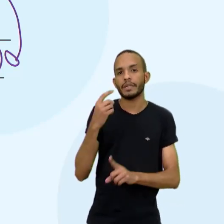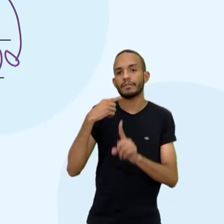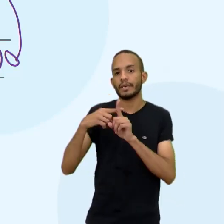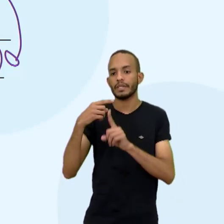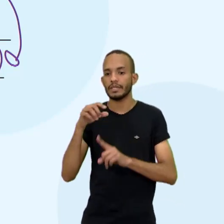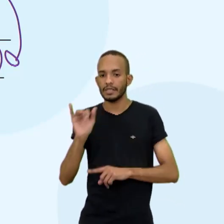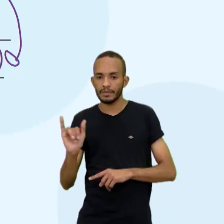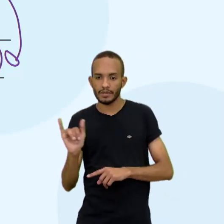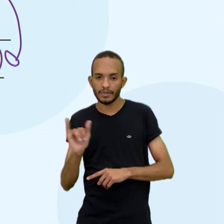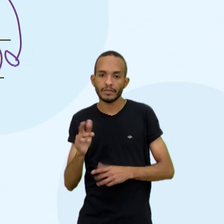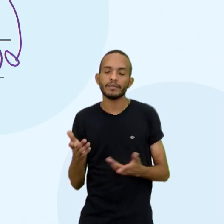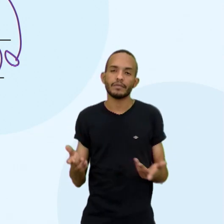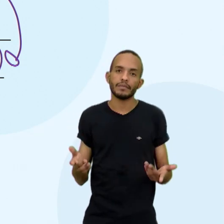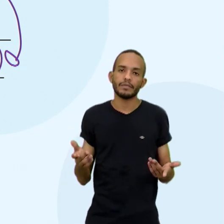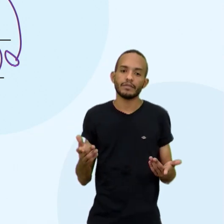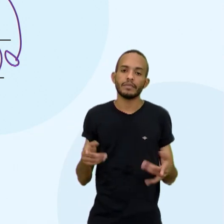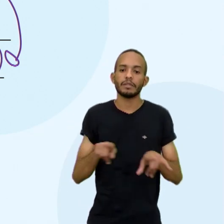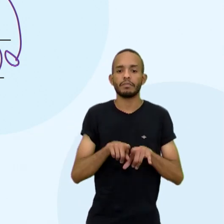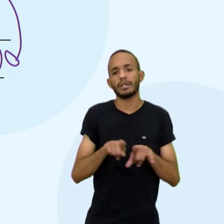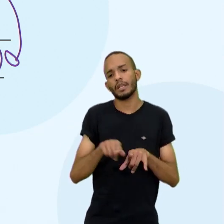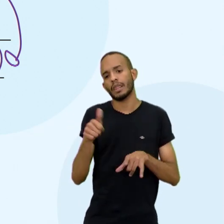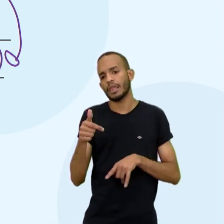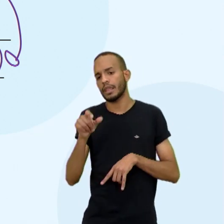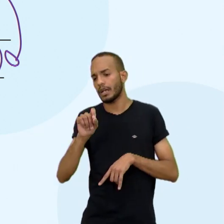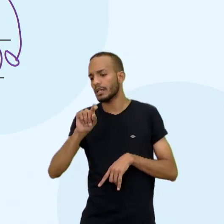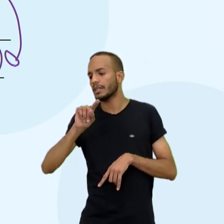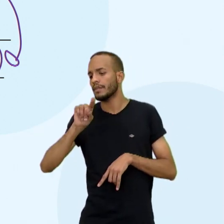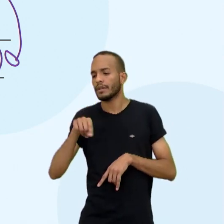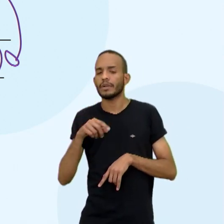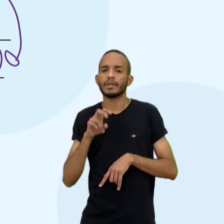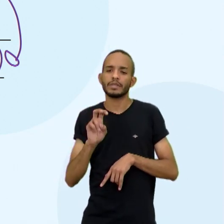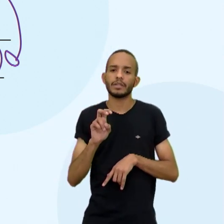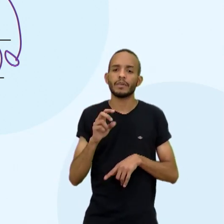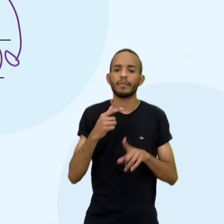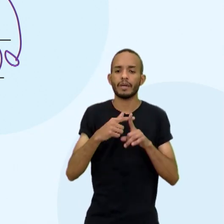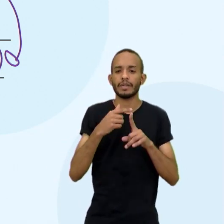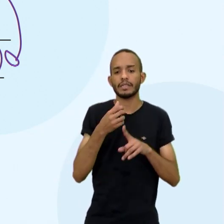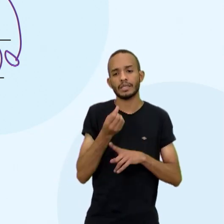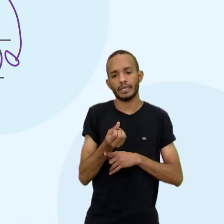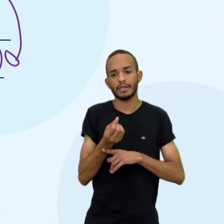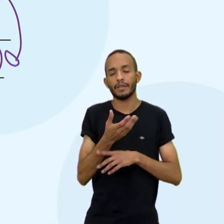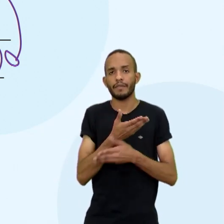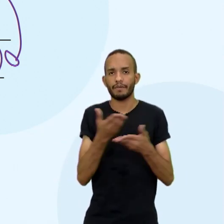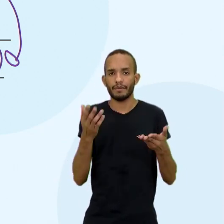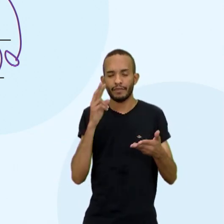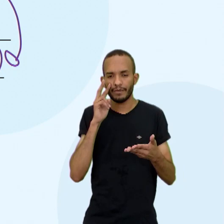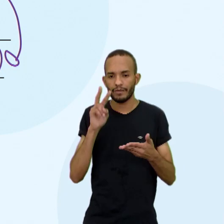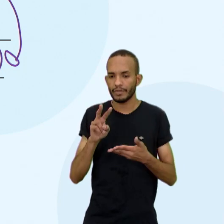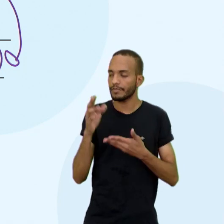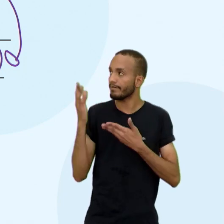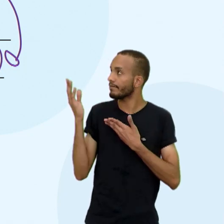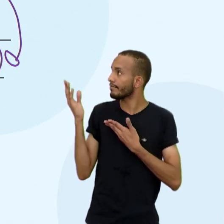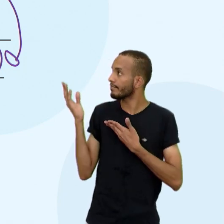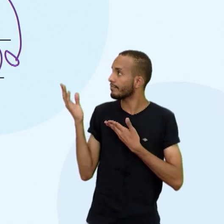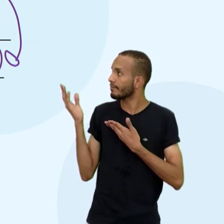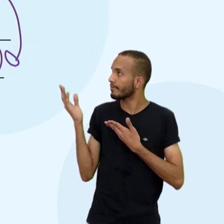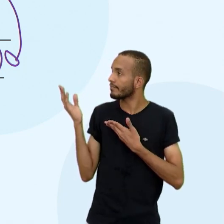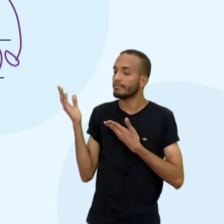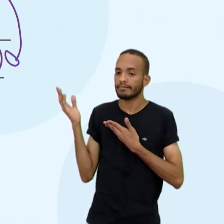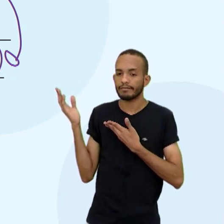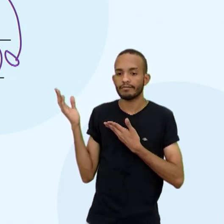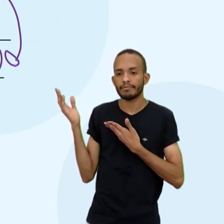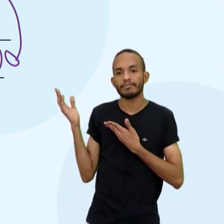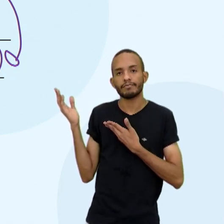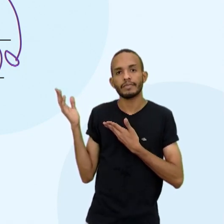5 com 6 e o 10,5 com Y, que dá na mesma, tá certo? Então, eu coloquei para vocês olhando verticalmente aí, como a professora